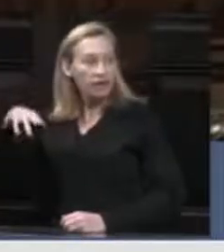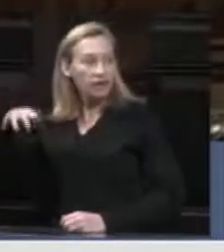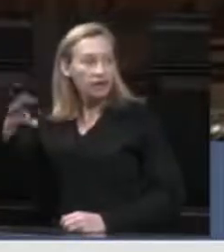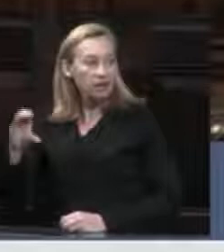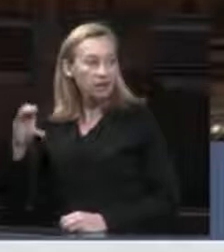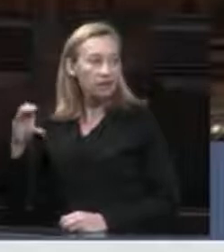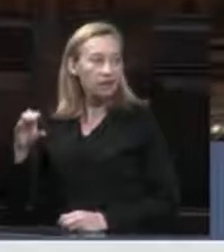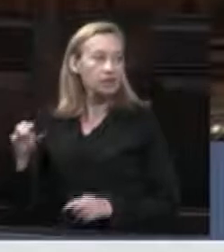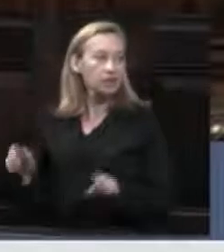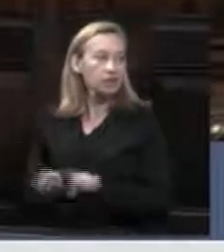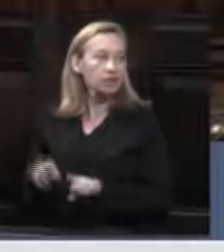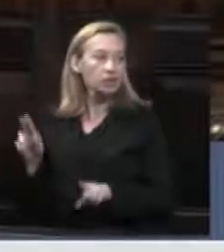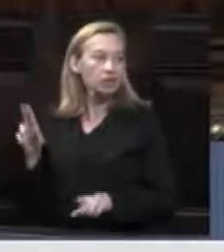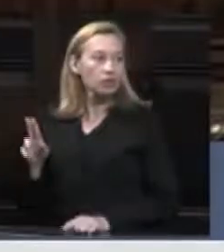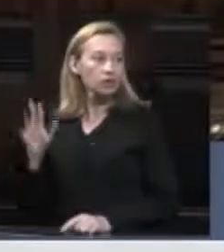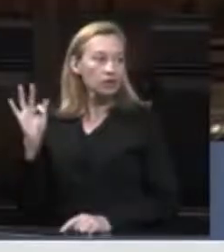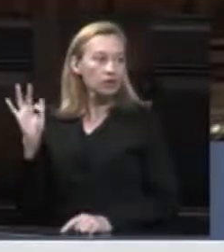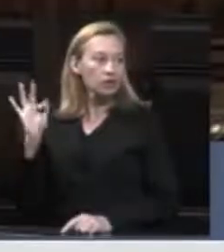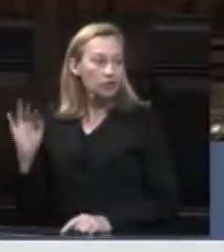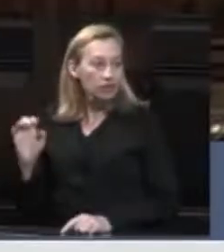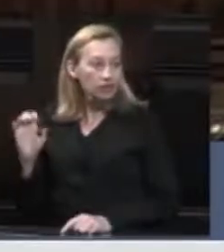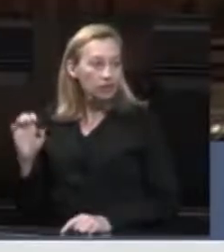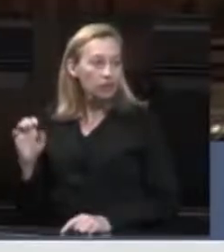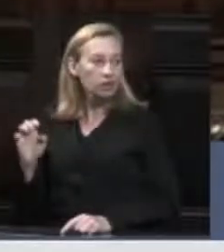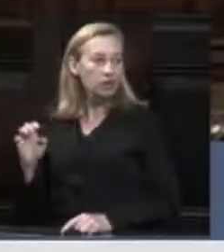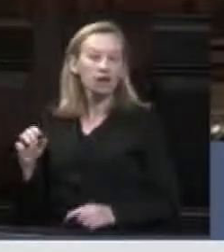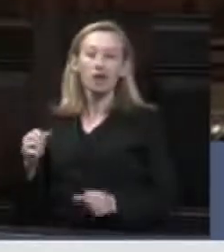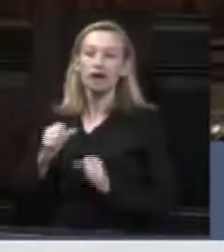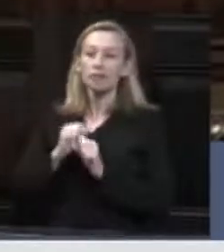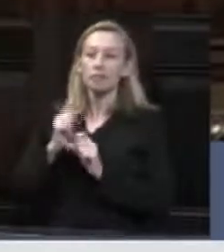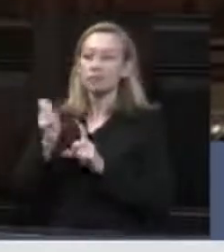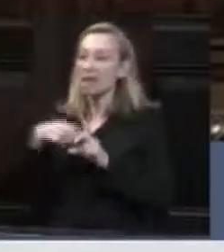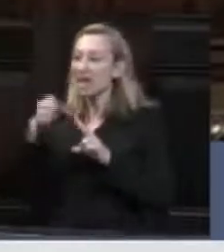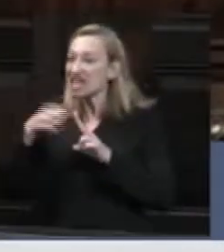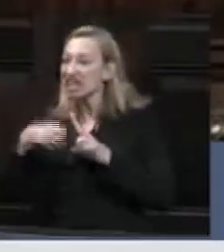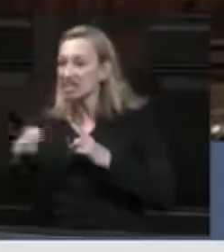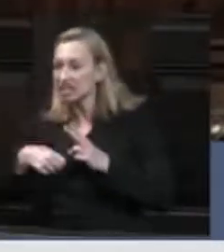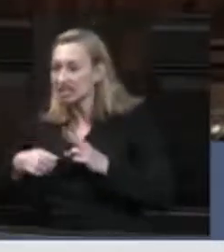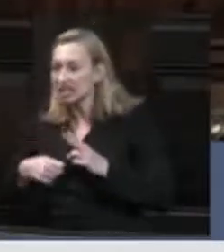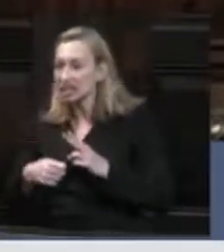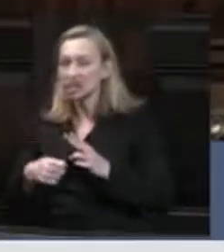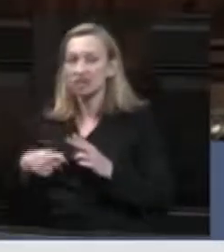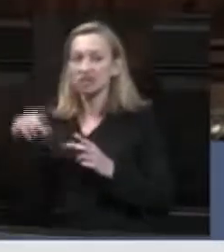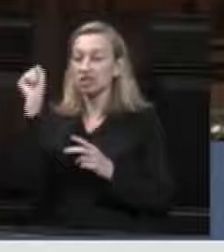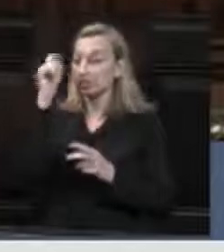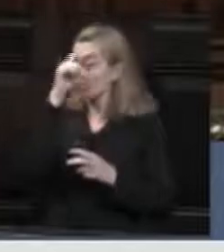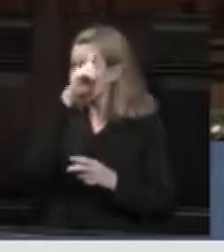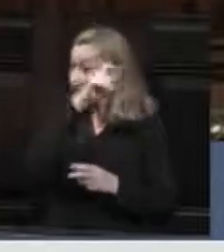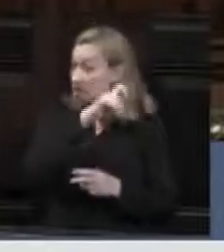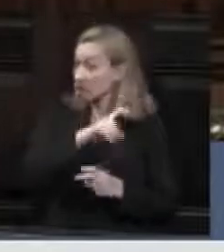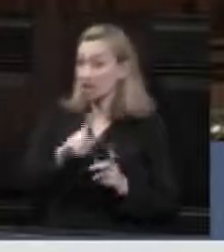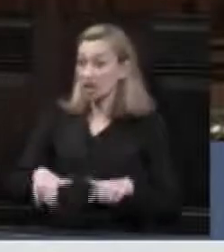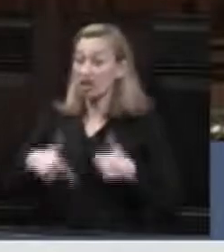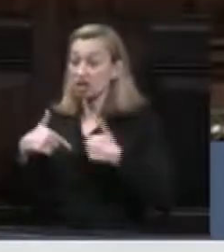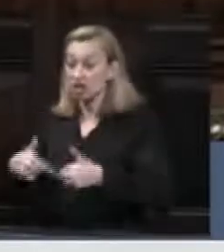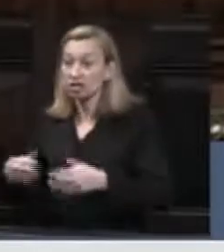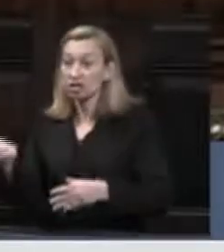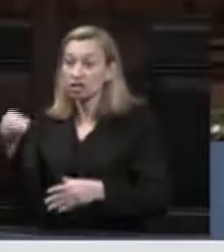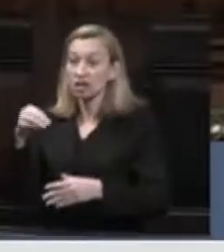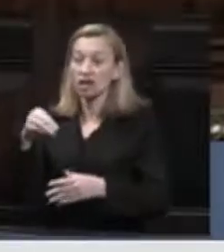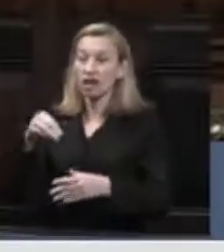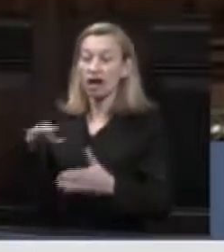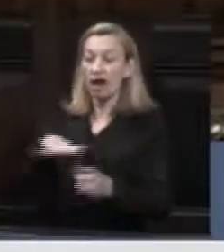vinculadas à mesma secretaria. É inconcebível que haja tantas dificuldades burocráticas. Não é só dificuldade burocrática,